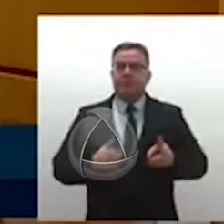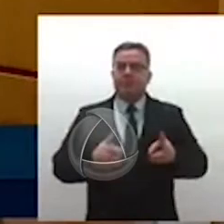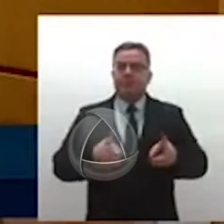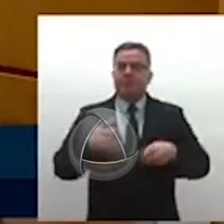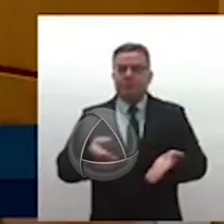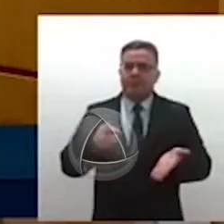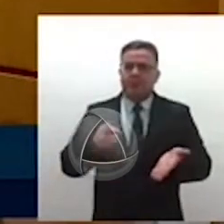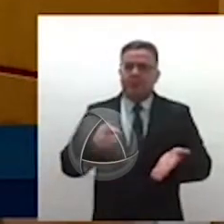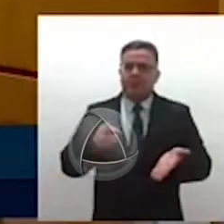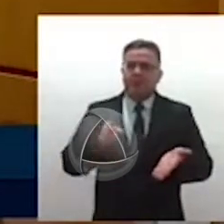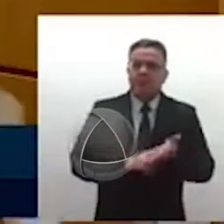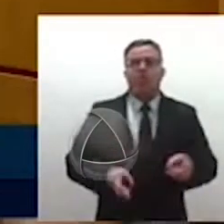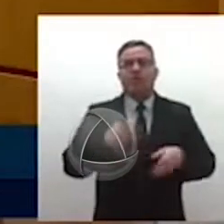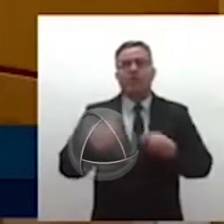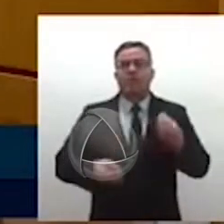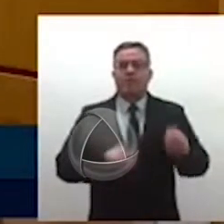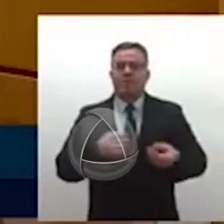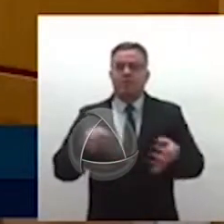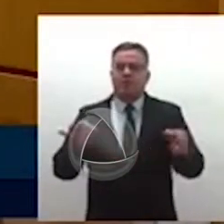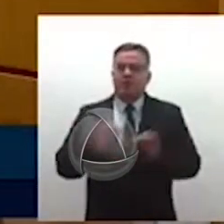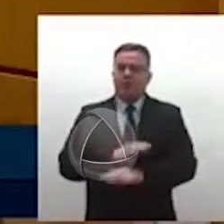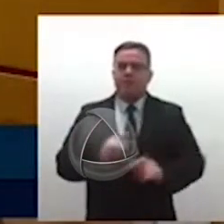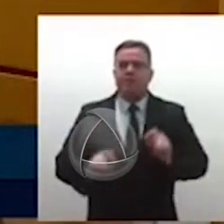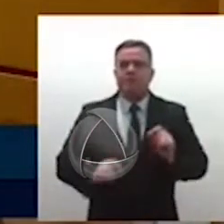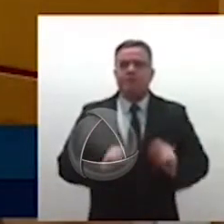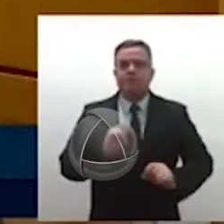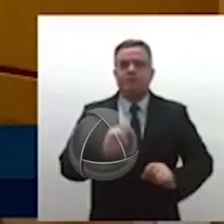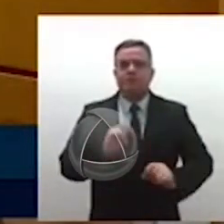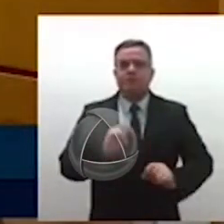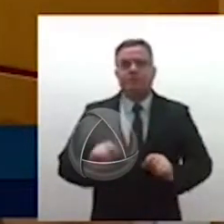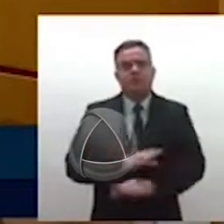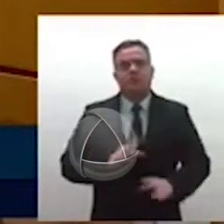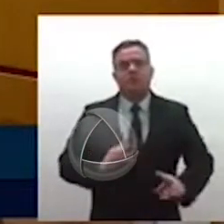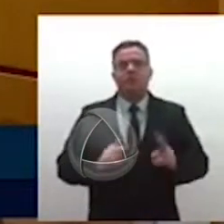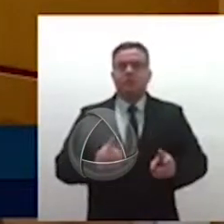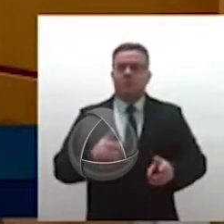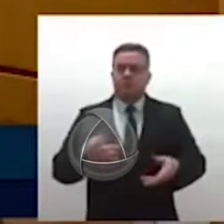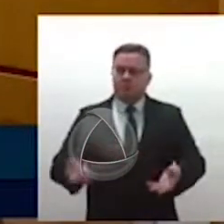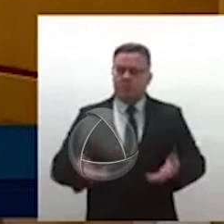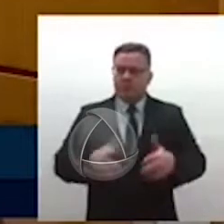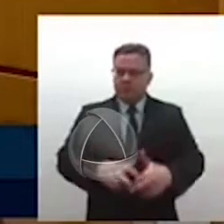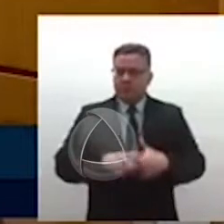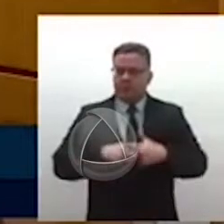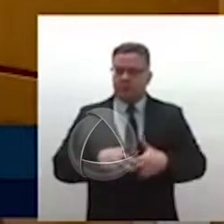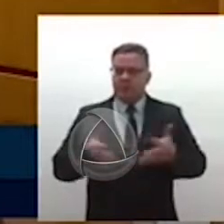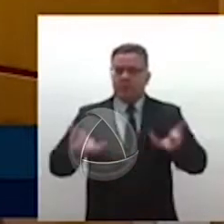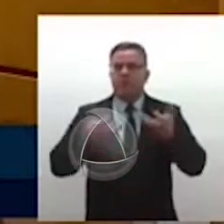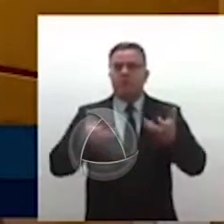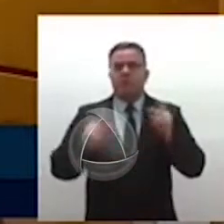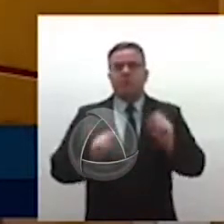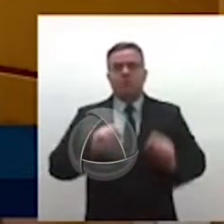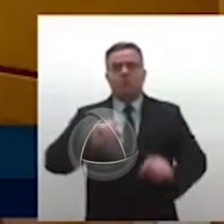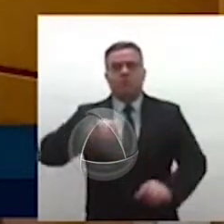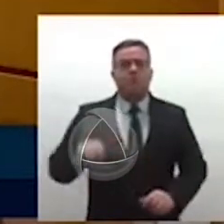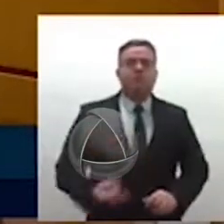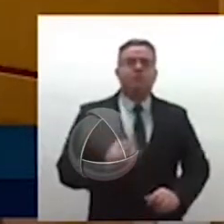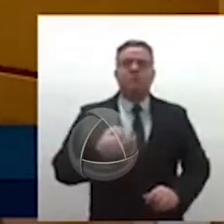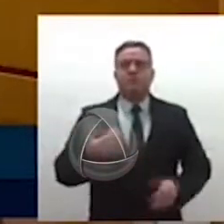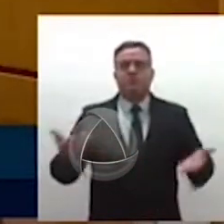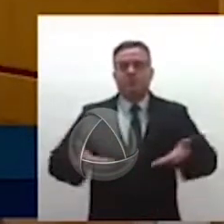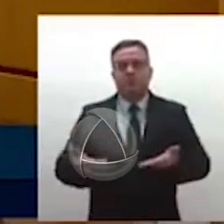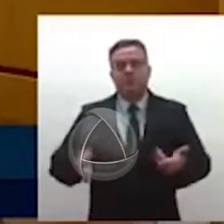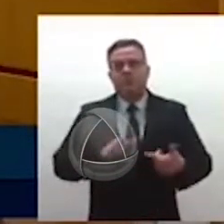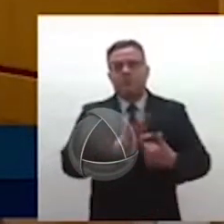o levantamento da população em situação de rua. E eu queria aproveitar a oportunidade para apresentar